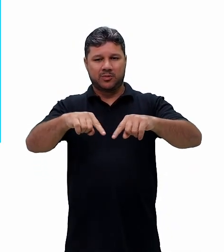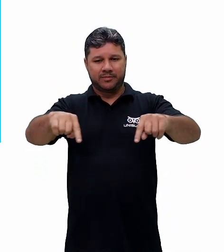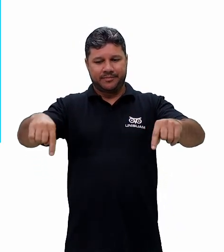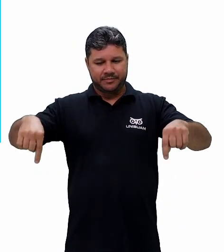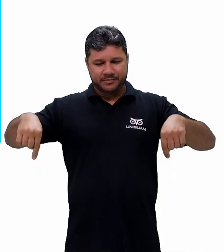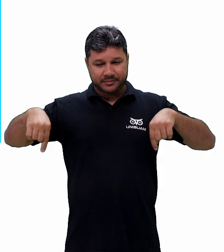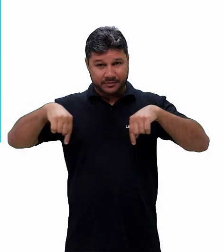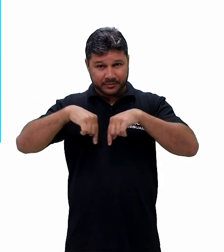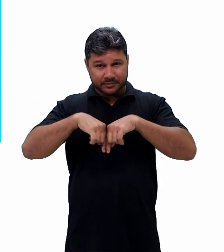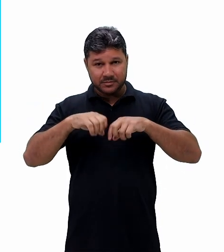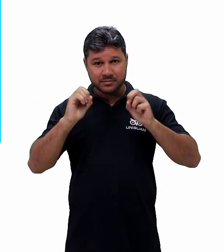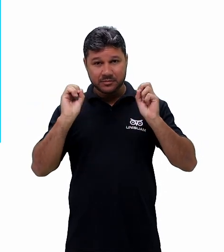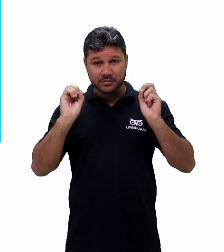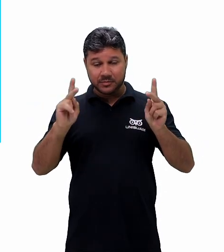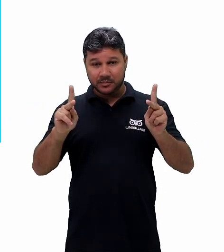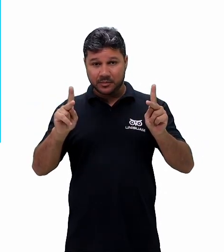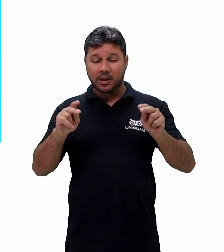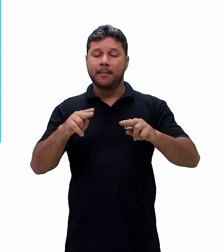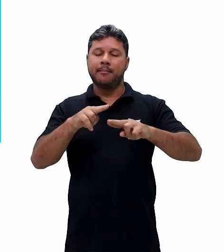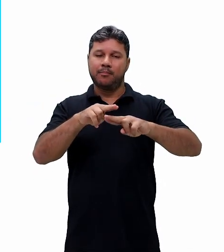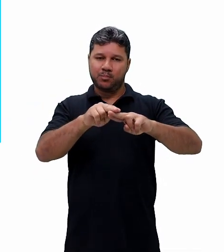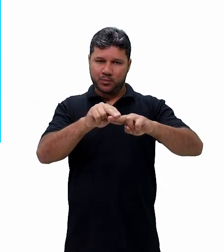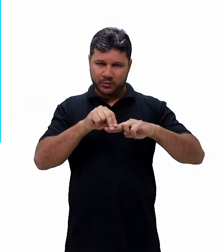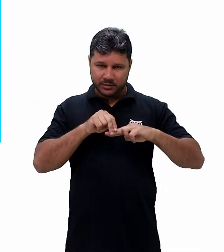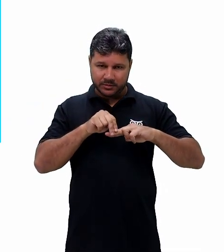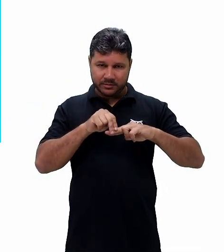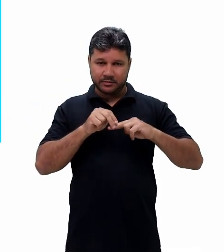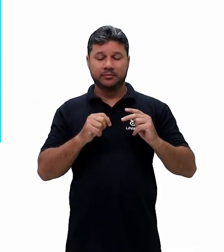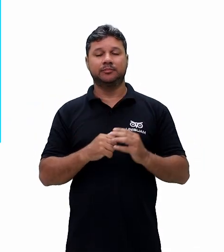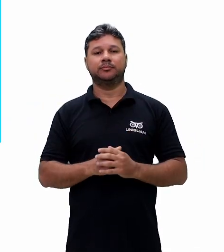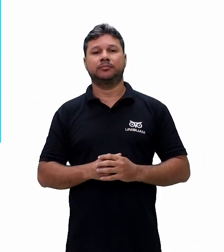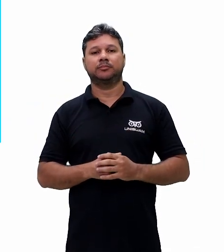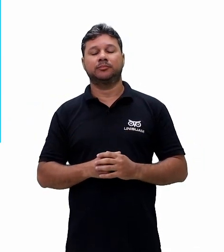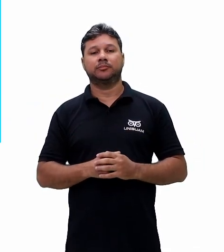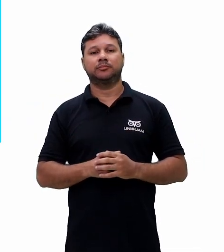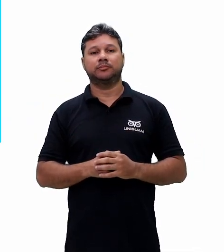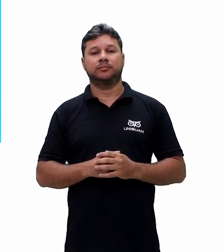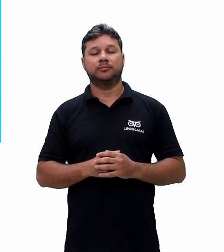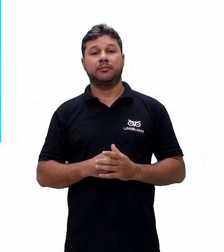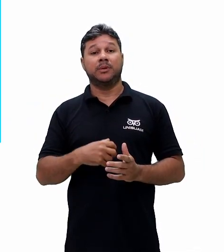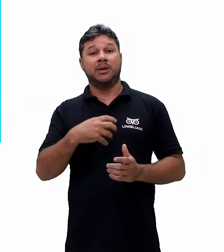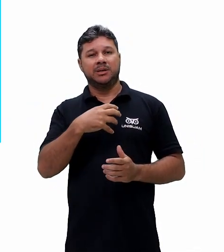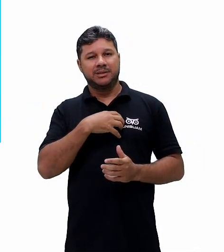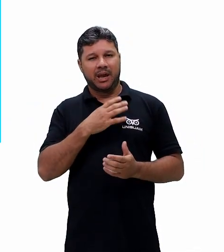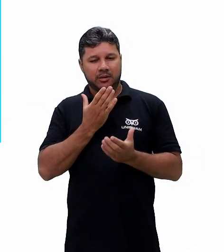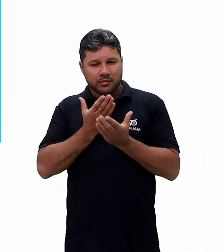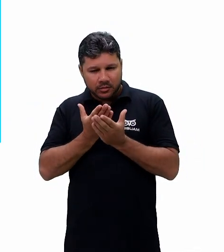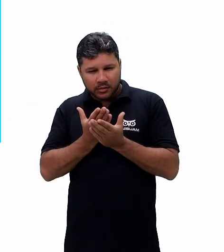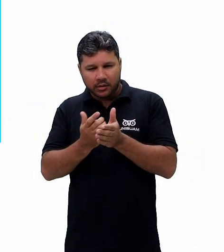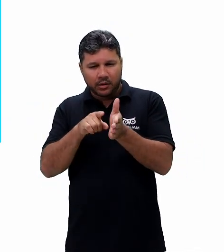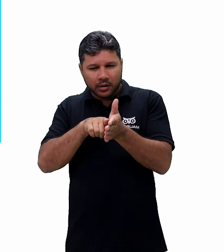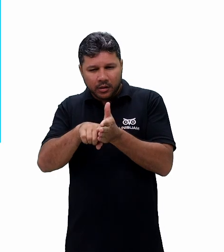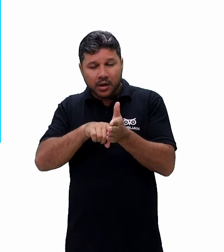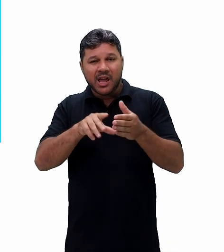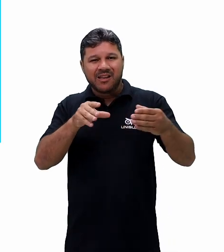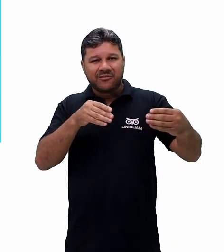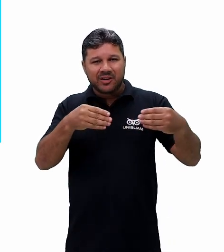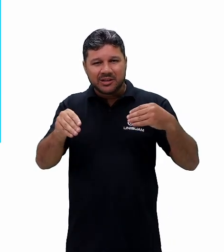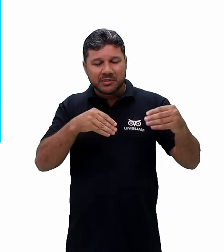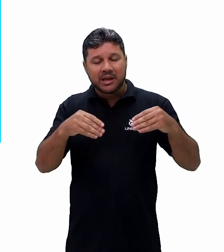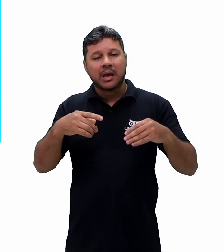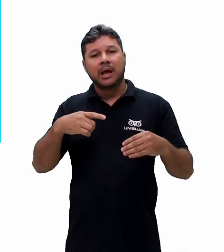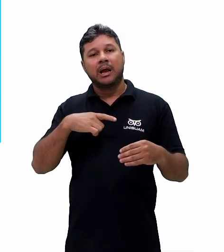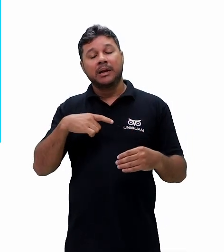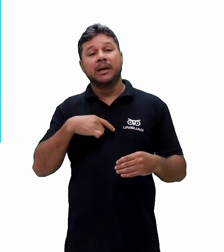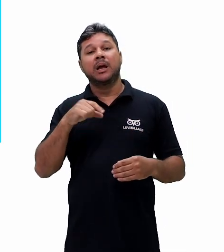laboratoriais. Ok? Por esse motivo, esta forma de se medir a flexibilidade ela